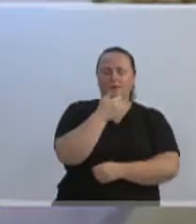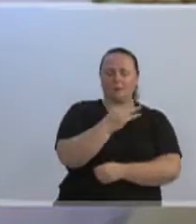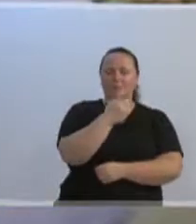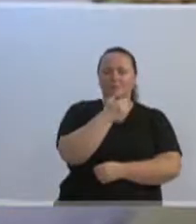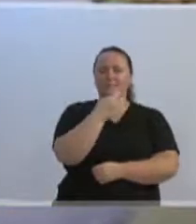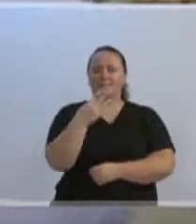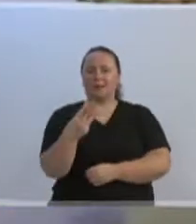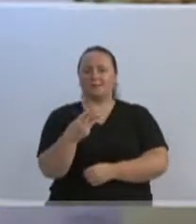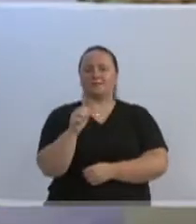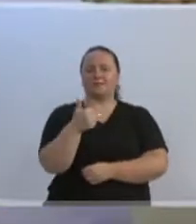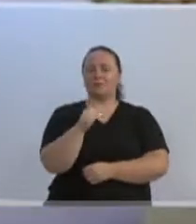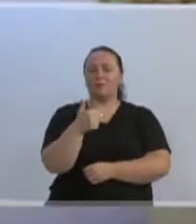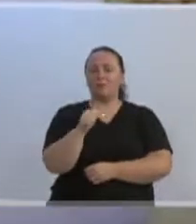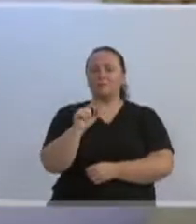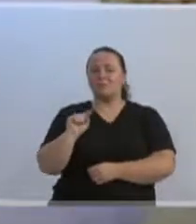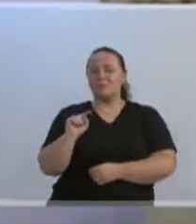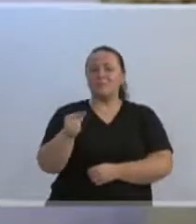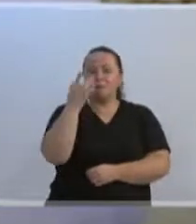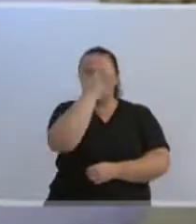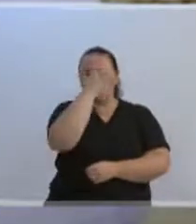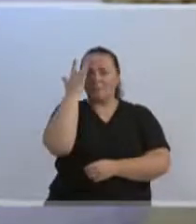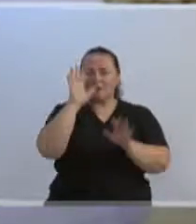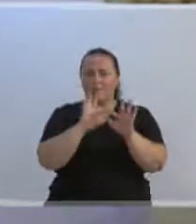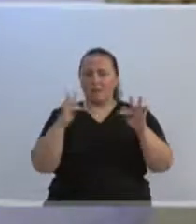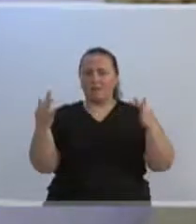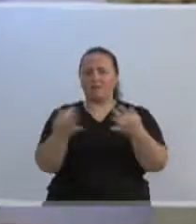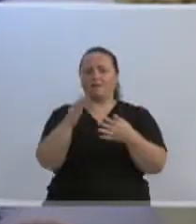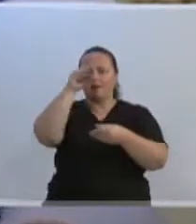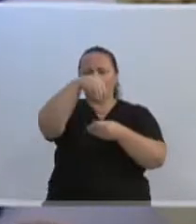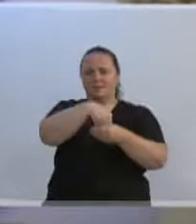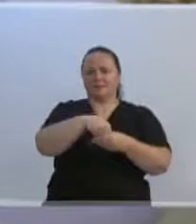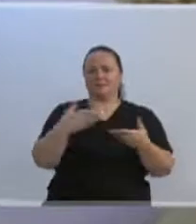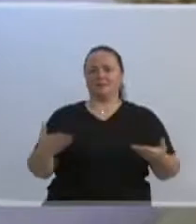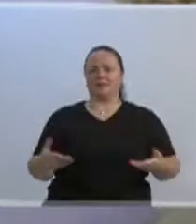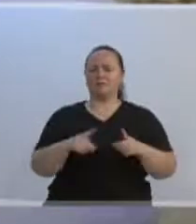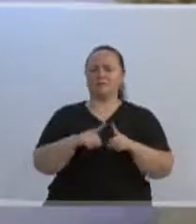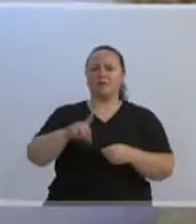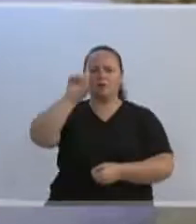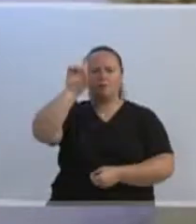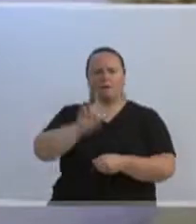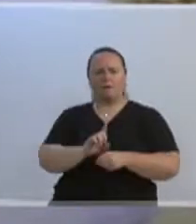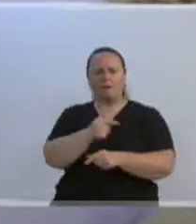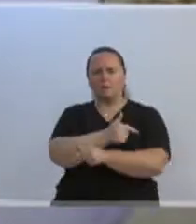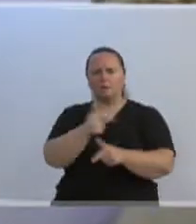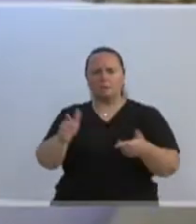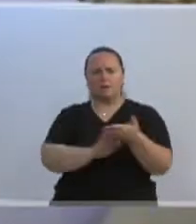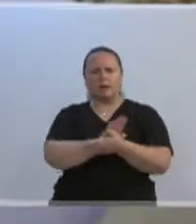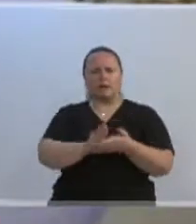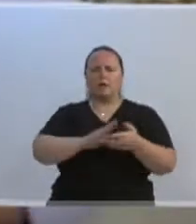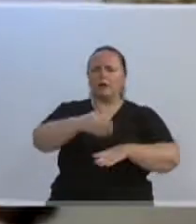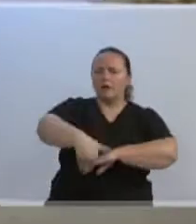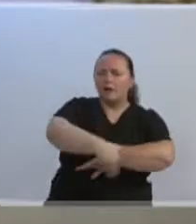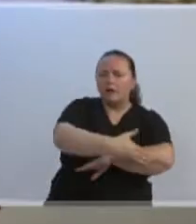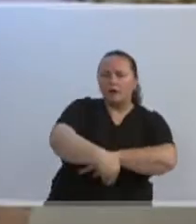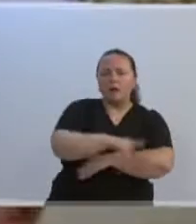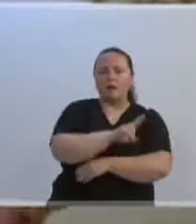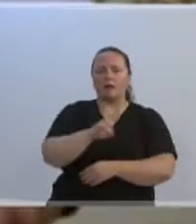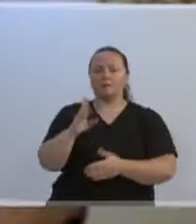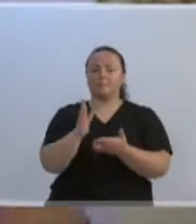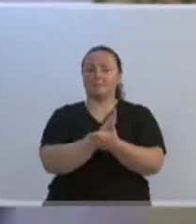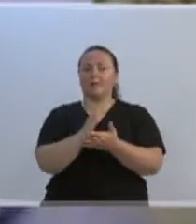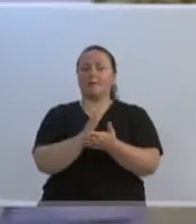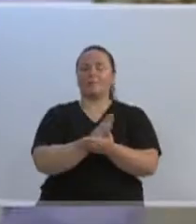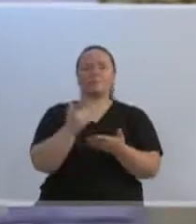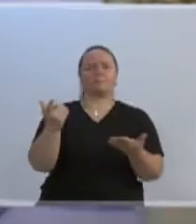mil famílias sim 11 mil famílias que não têm direito a um endereço digno alguns podem dizer que essas pessoas estão erradas